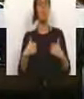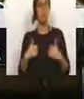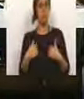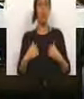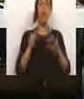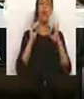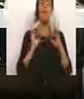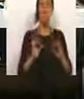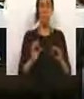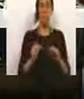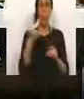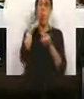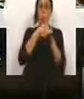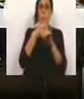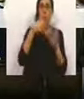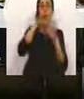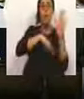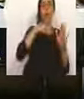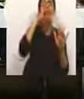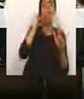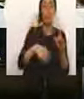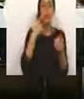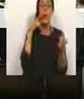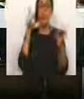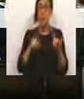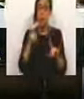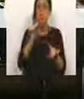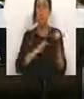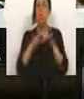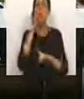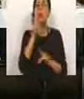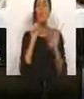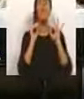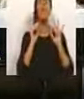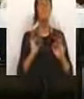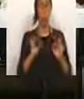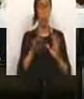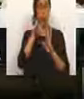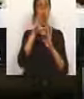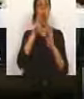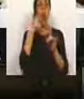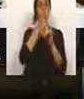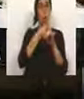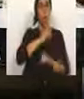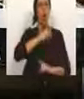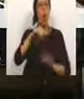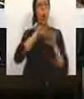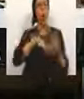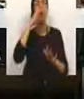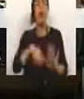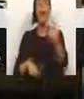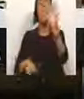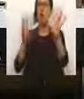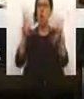a favor do combate à precariedade, e repito, Sr. Deputado, a favor do combate à precariedade,